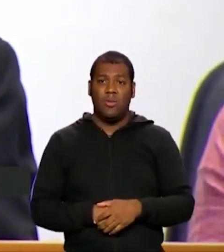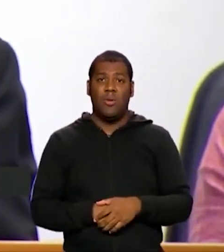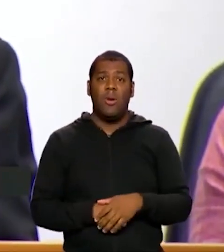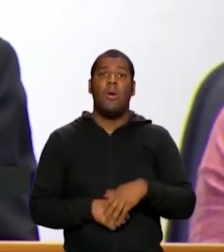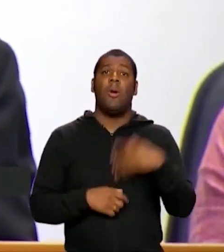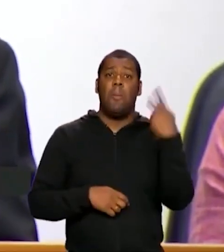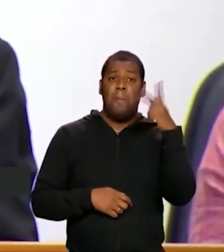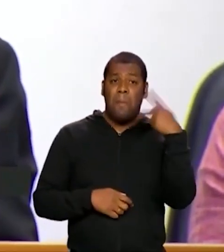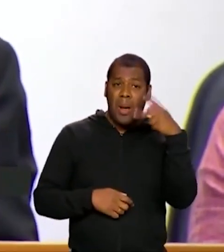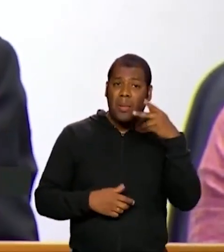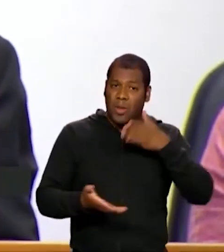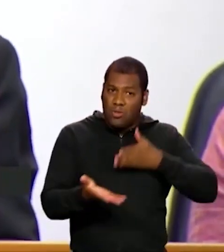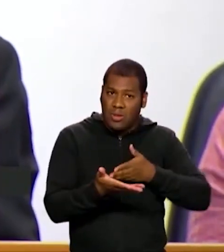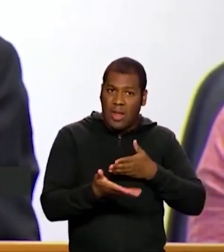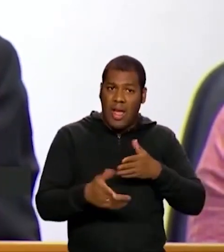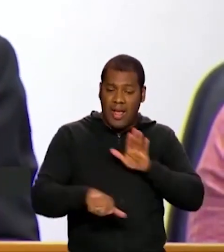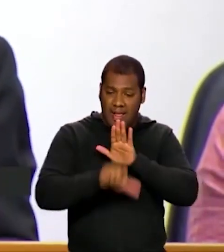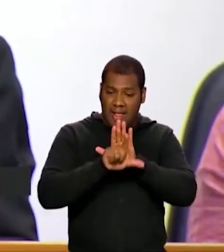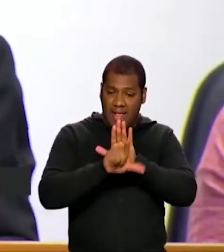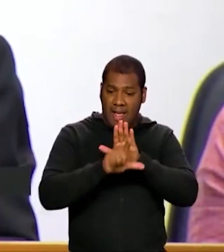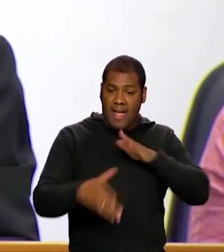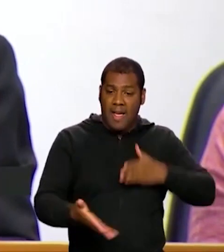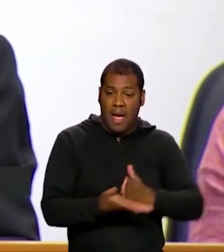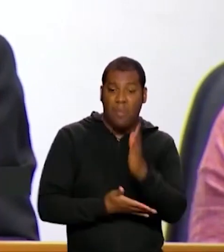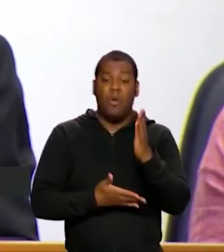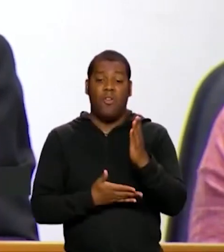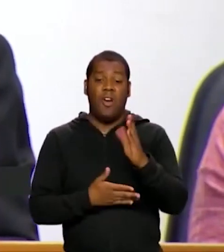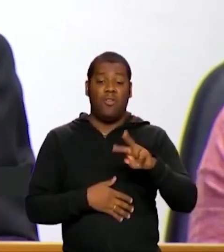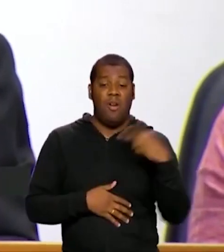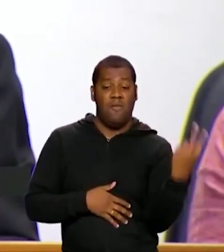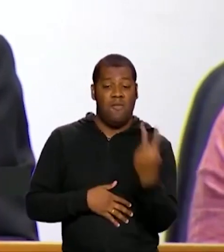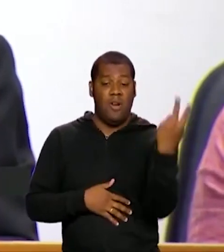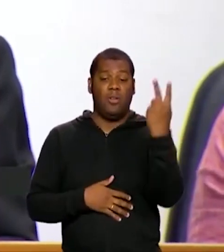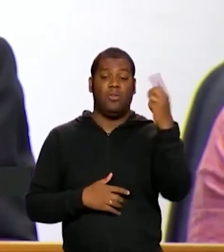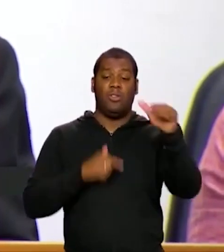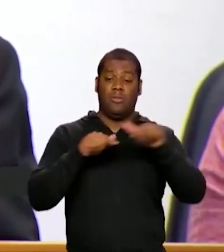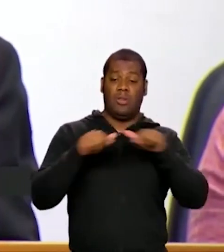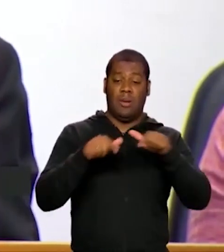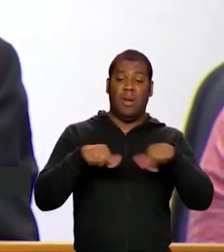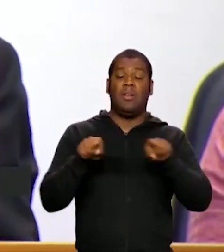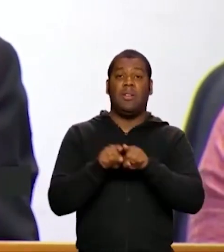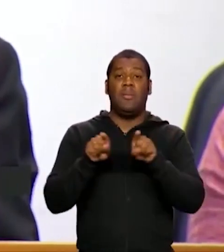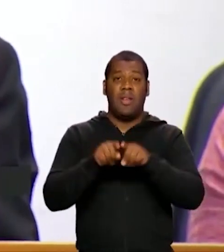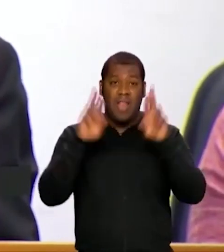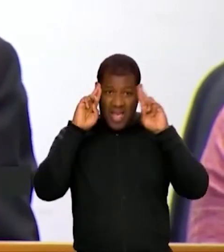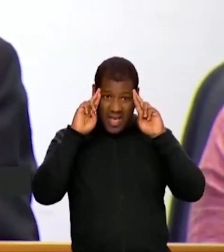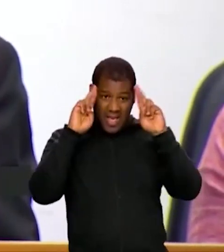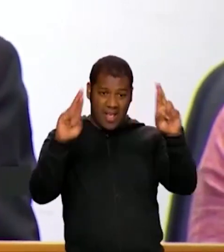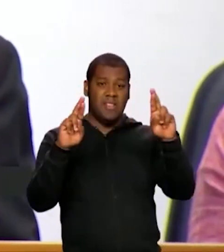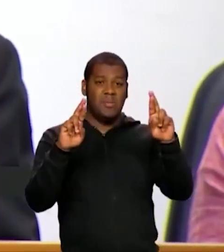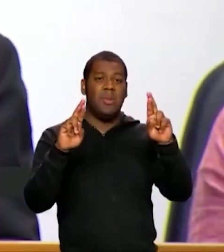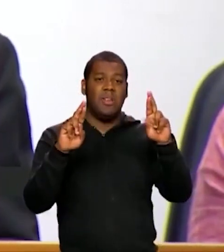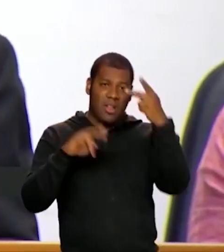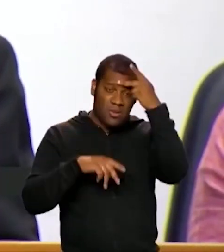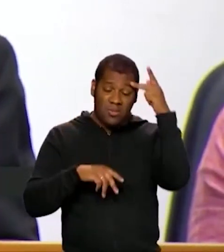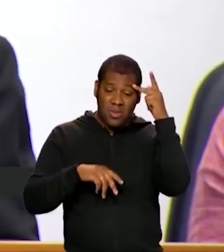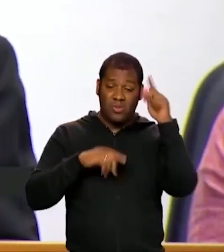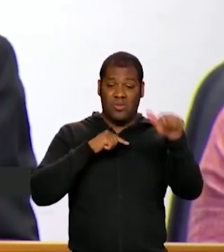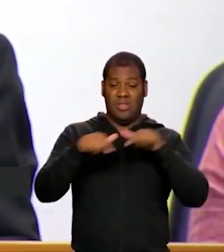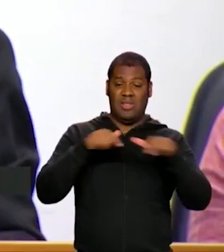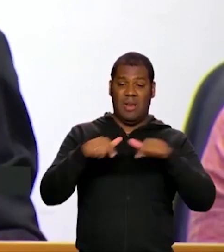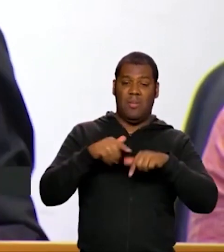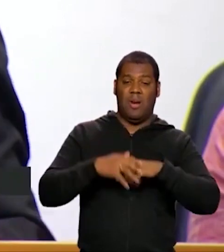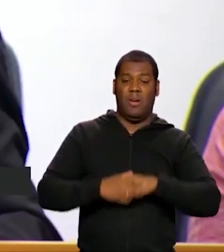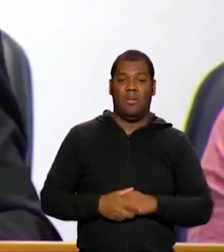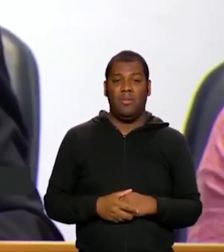aprovar uma legislação que valorize o trabalho que respeite as partes não é